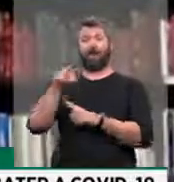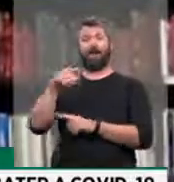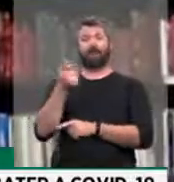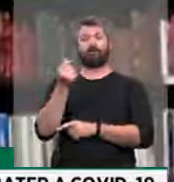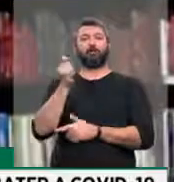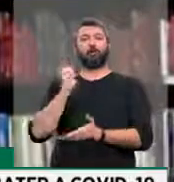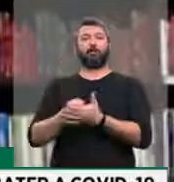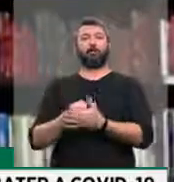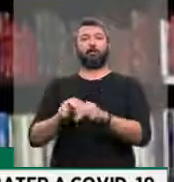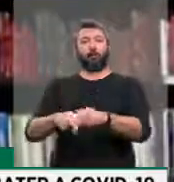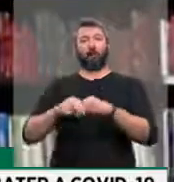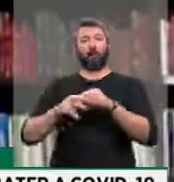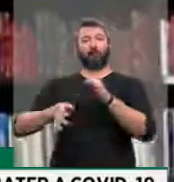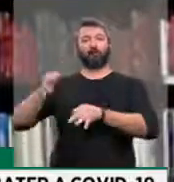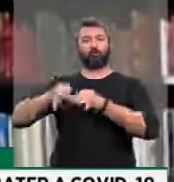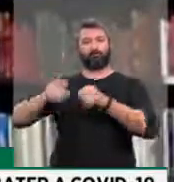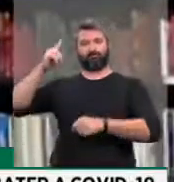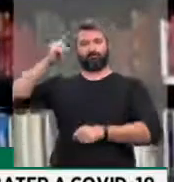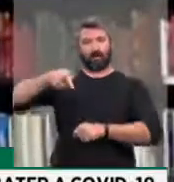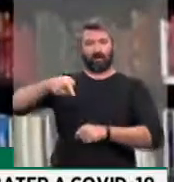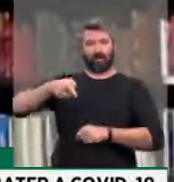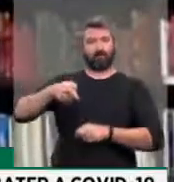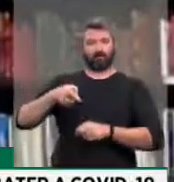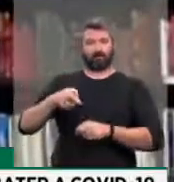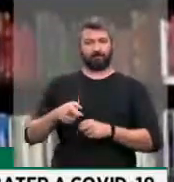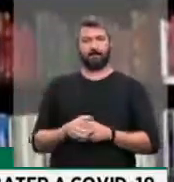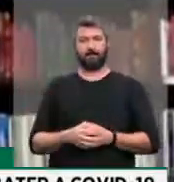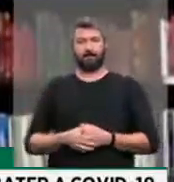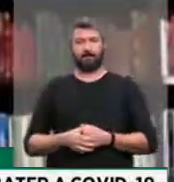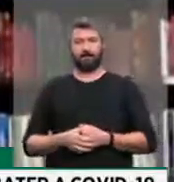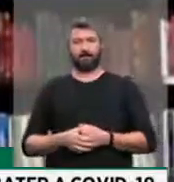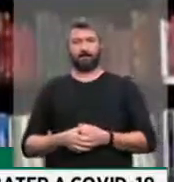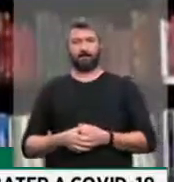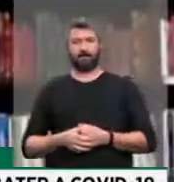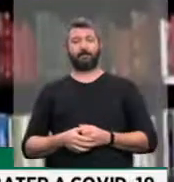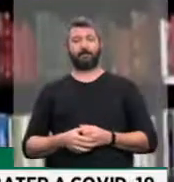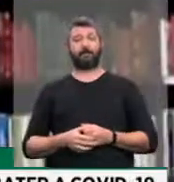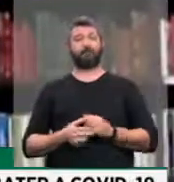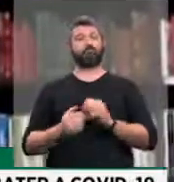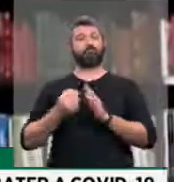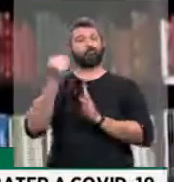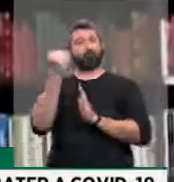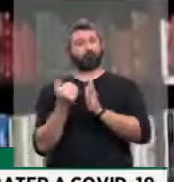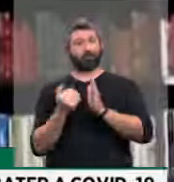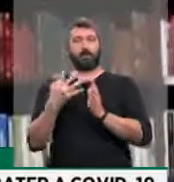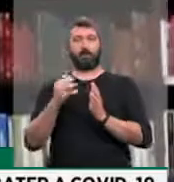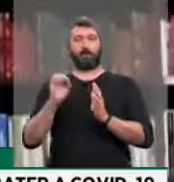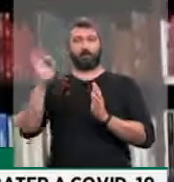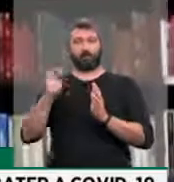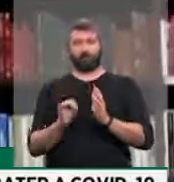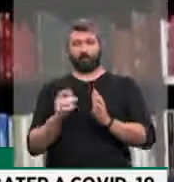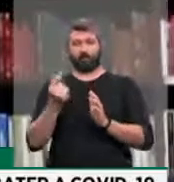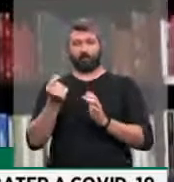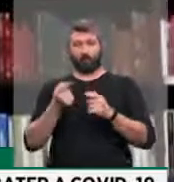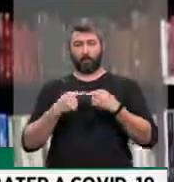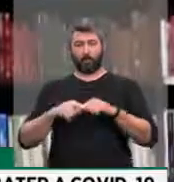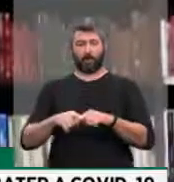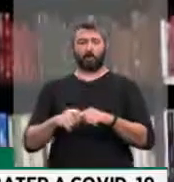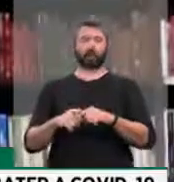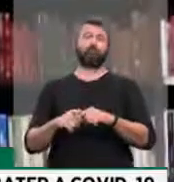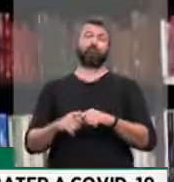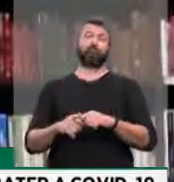diretos, perante juízos auxiliares de conciliação de precatórios, com redução de até 40% do valor do crédito